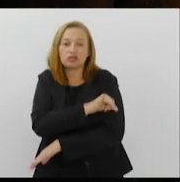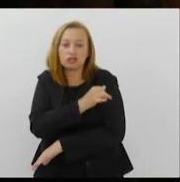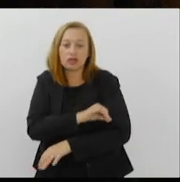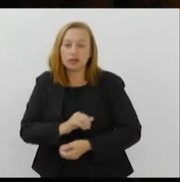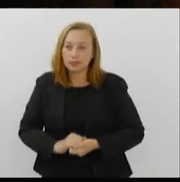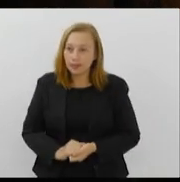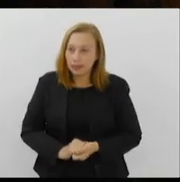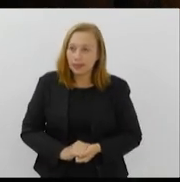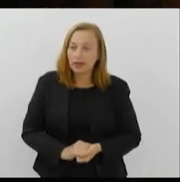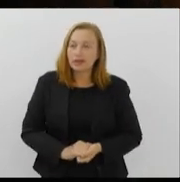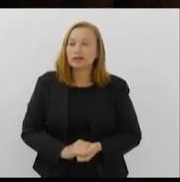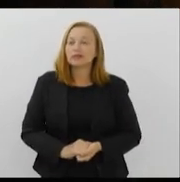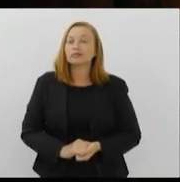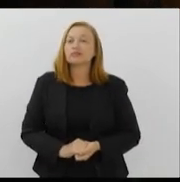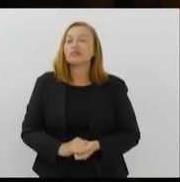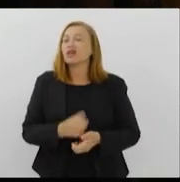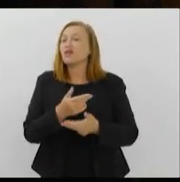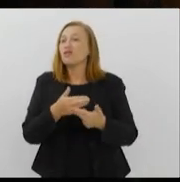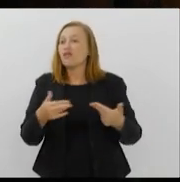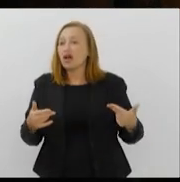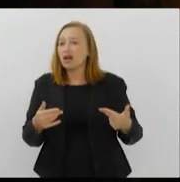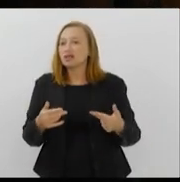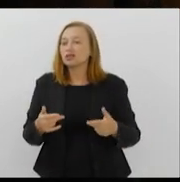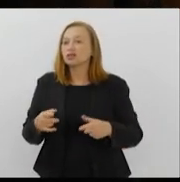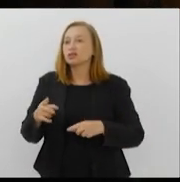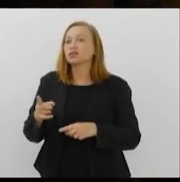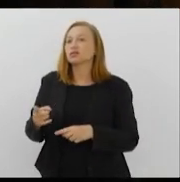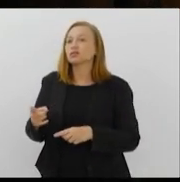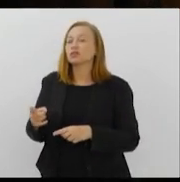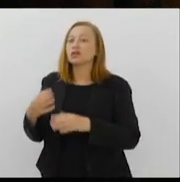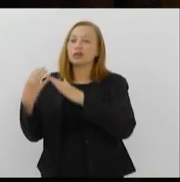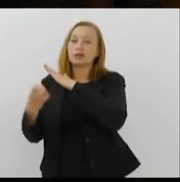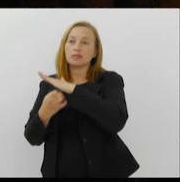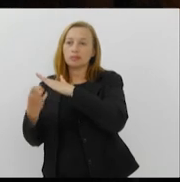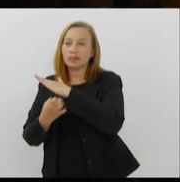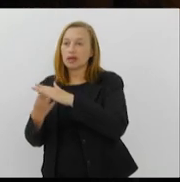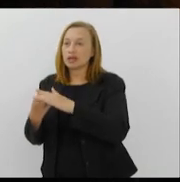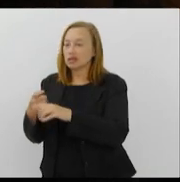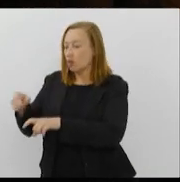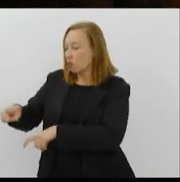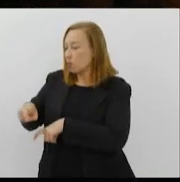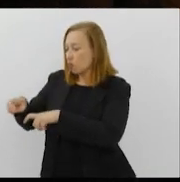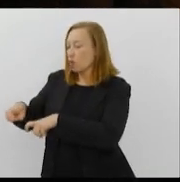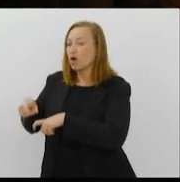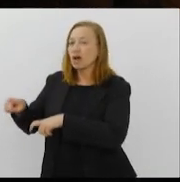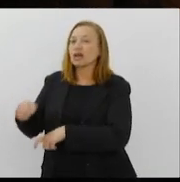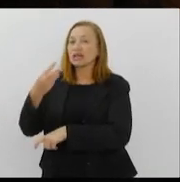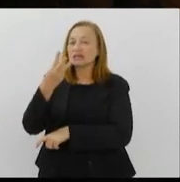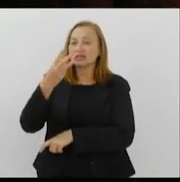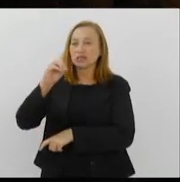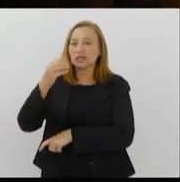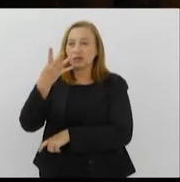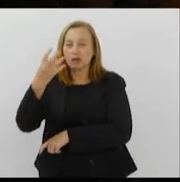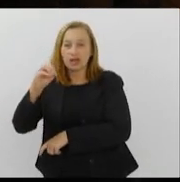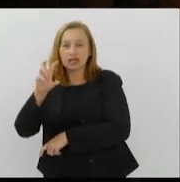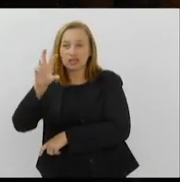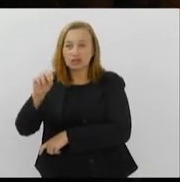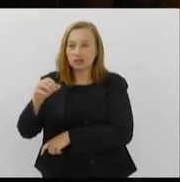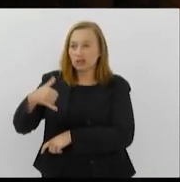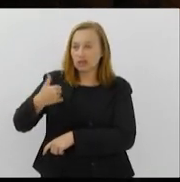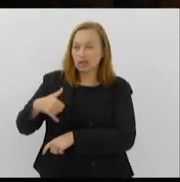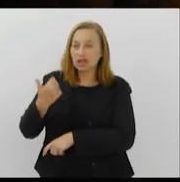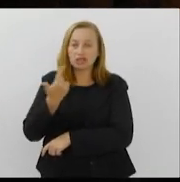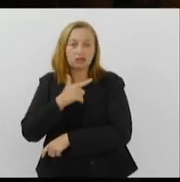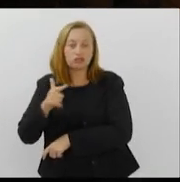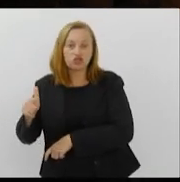incrível que pareça, muitas produtoras rurais, com 30, 40, 50 anos de idade, muitas delas não